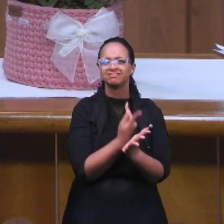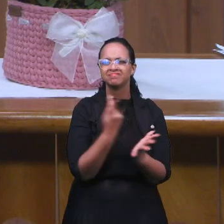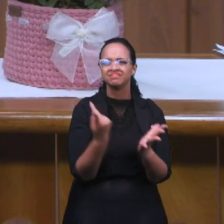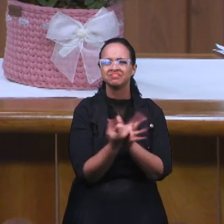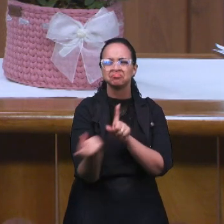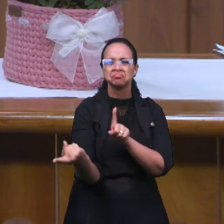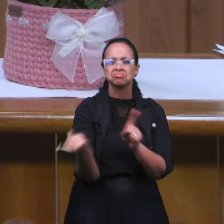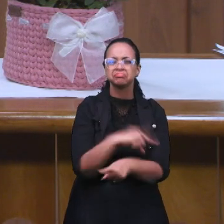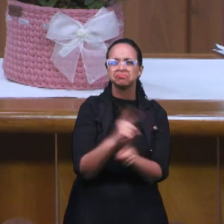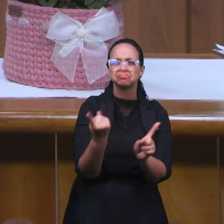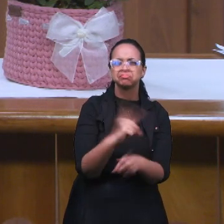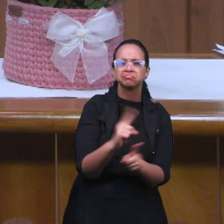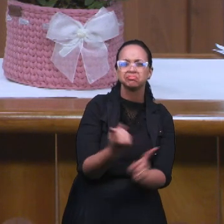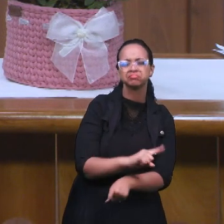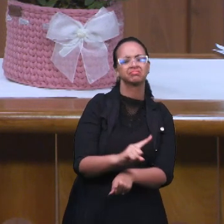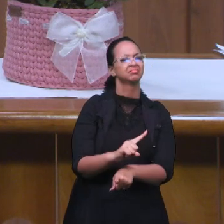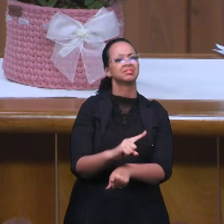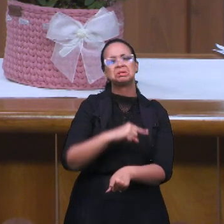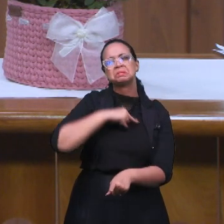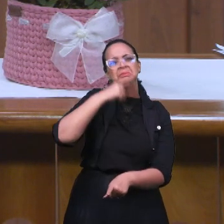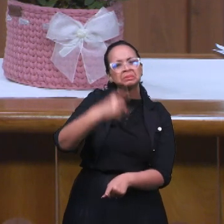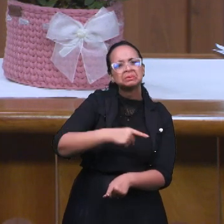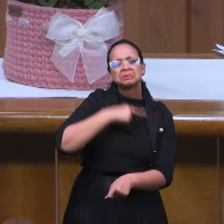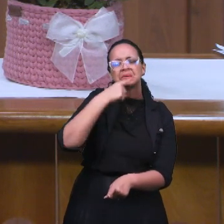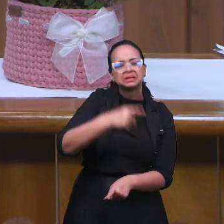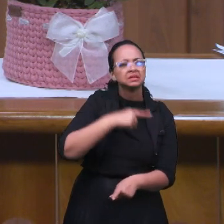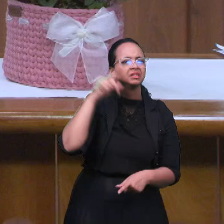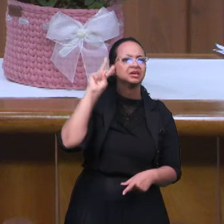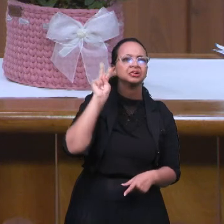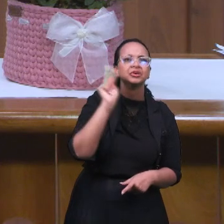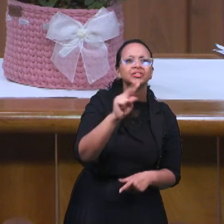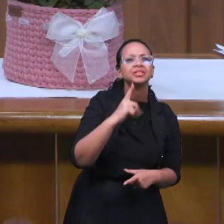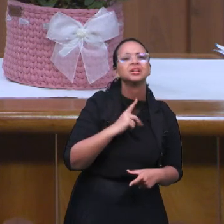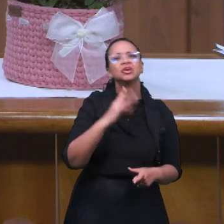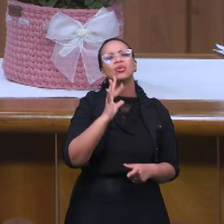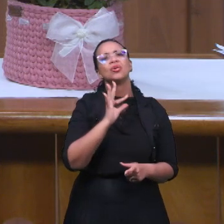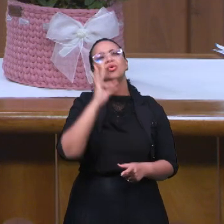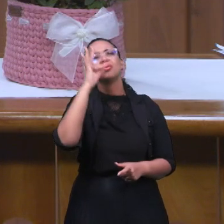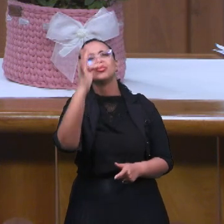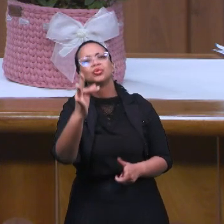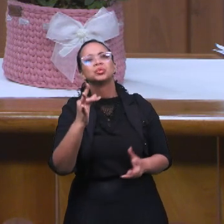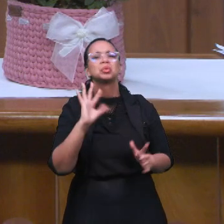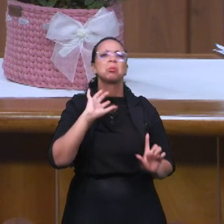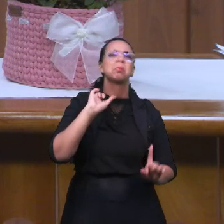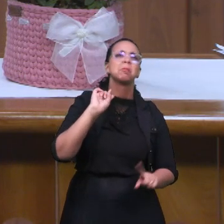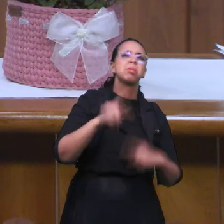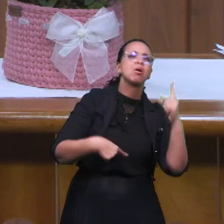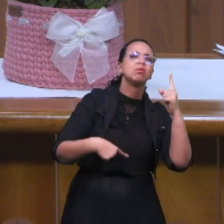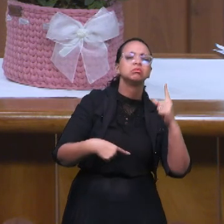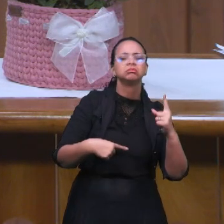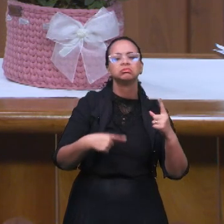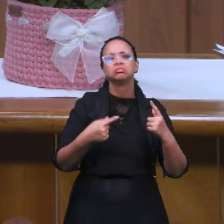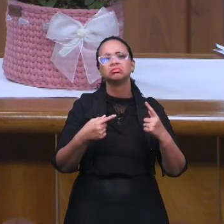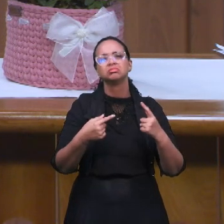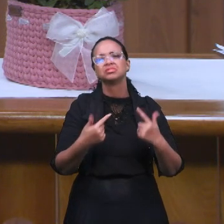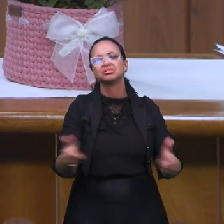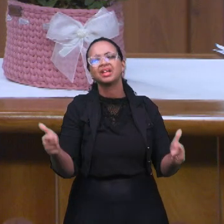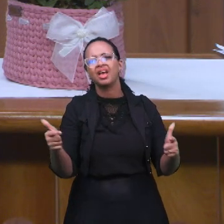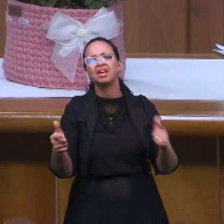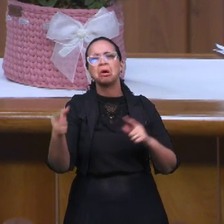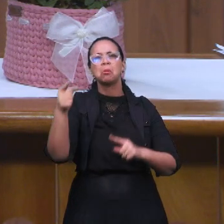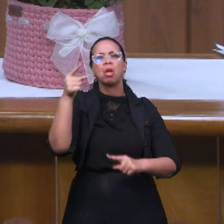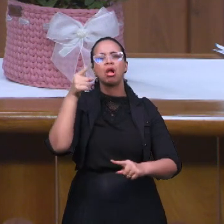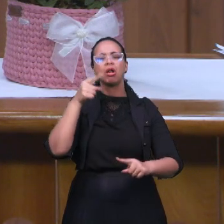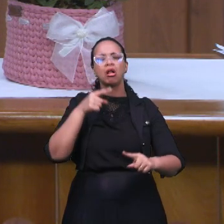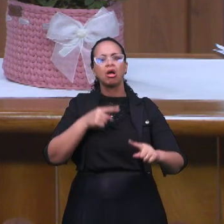Ninguém consegue mais vislumbrar um futuro promissor. Ninguém consegue. É tudo o contrário.